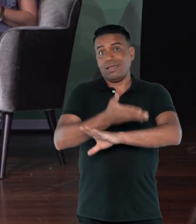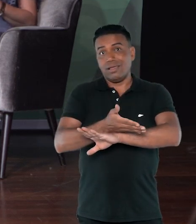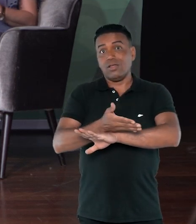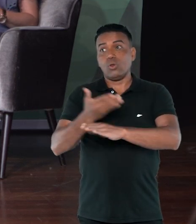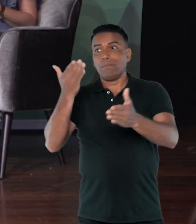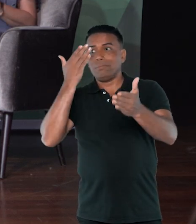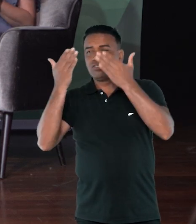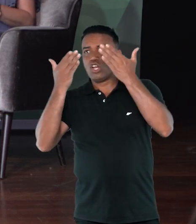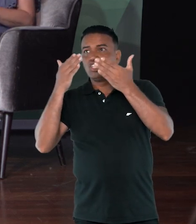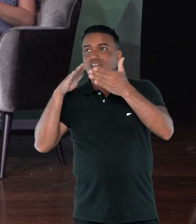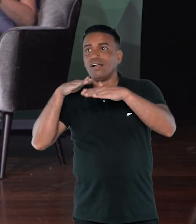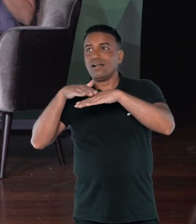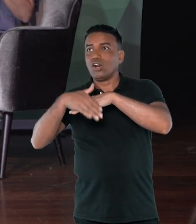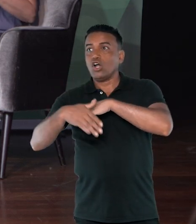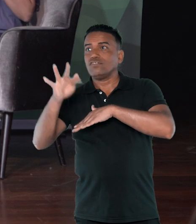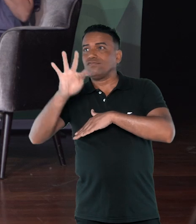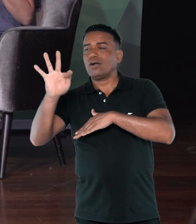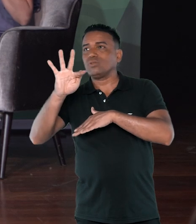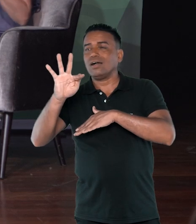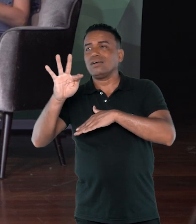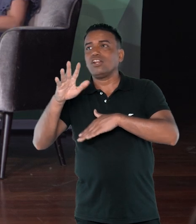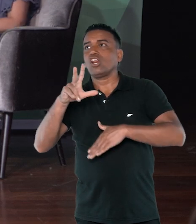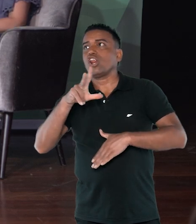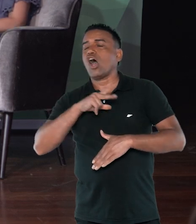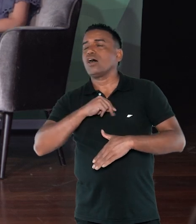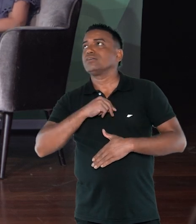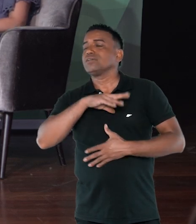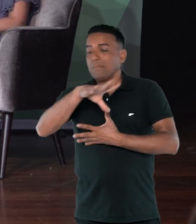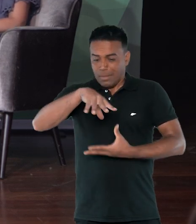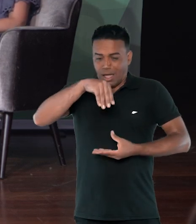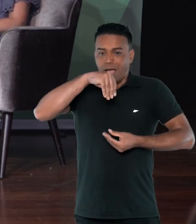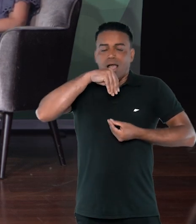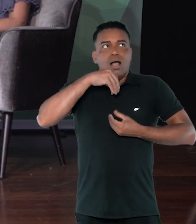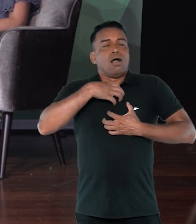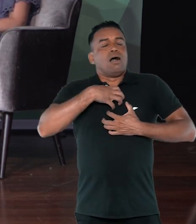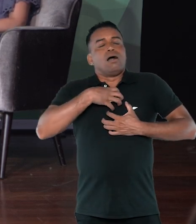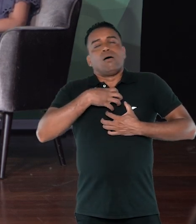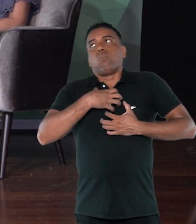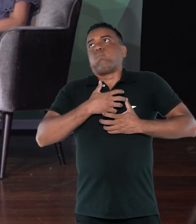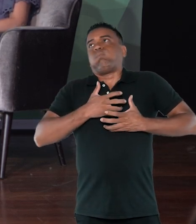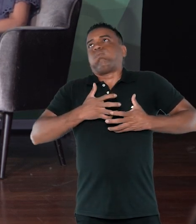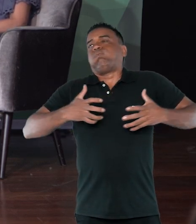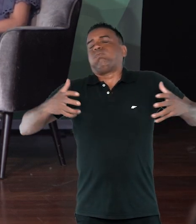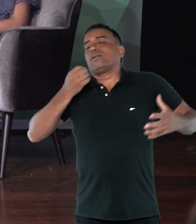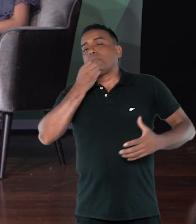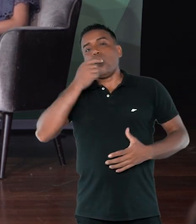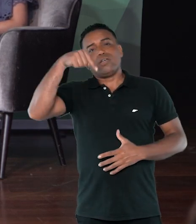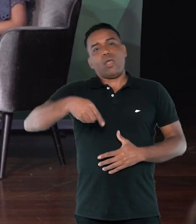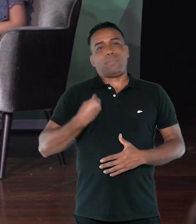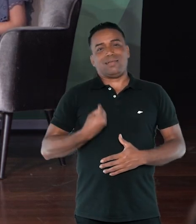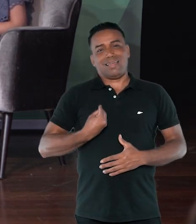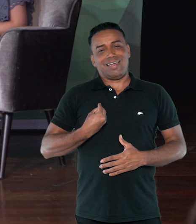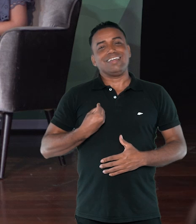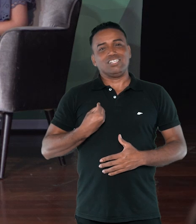é aqui, né? Isso tá aqui na minha alma vibrando, que bom que eu estou aqui. E esses aí já eram os